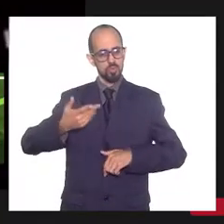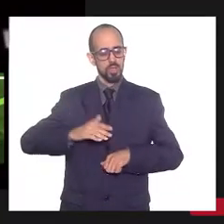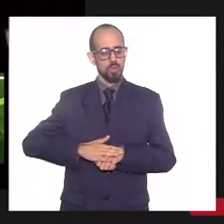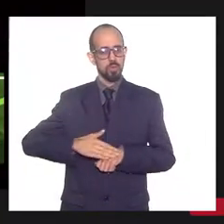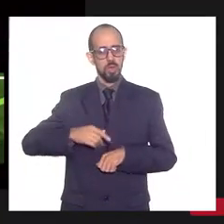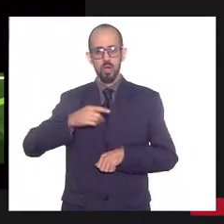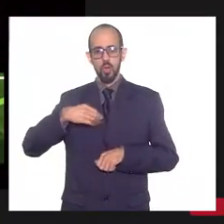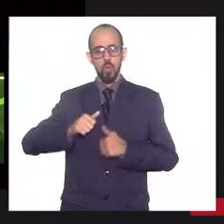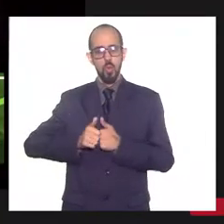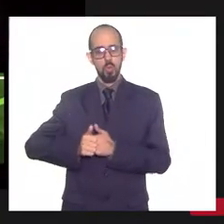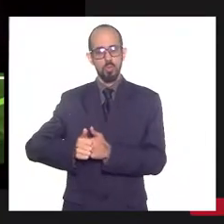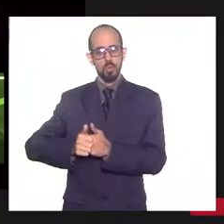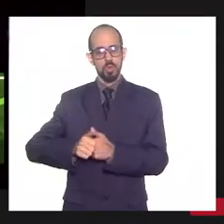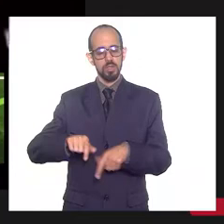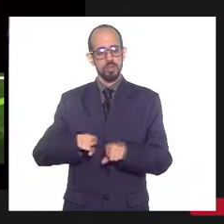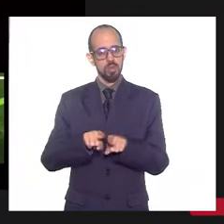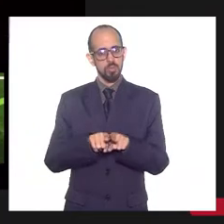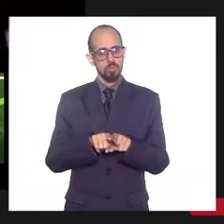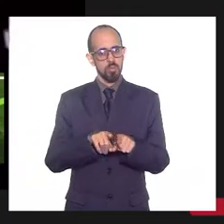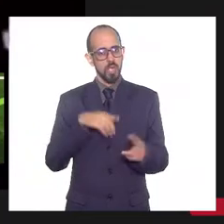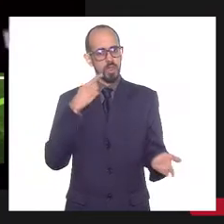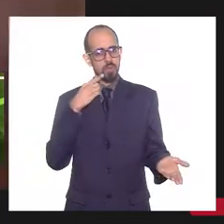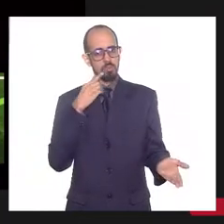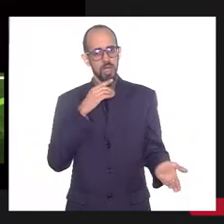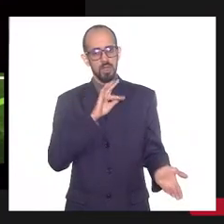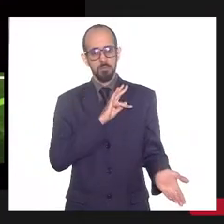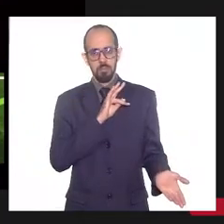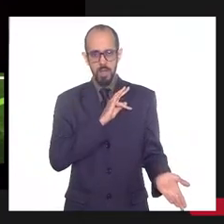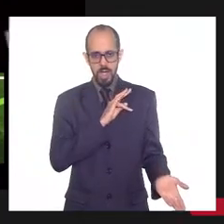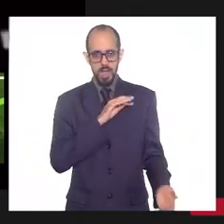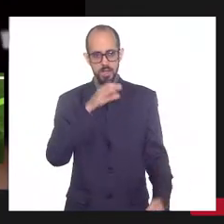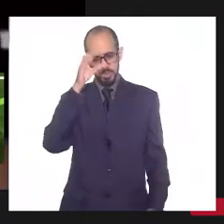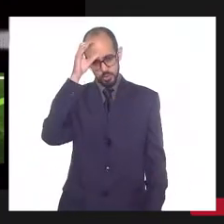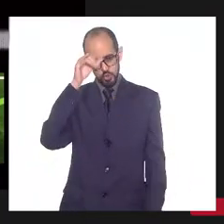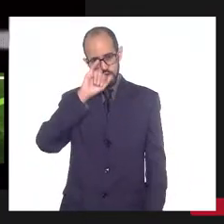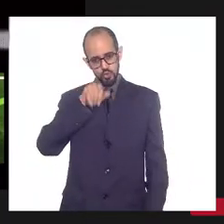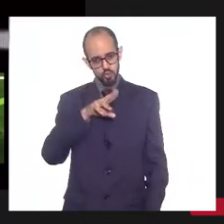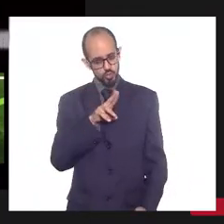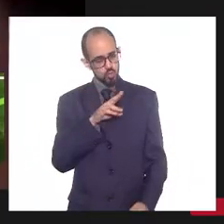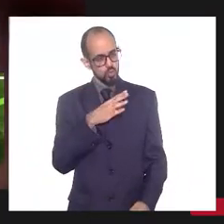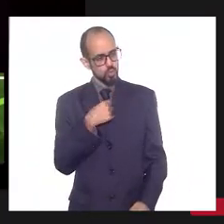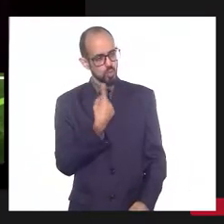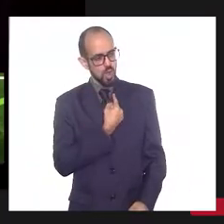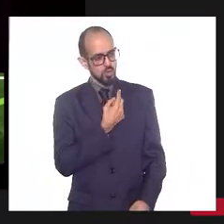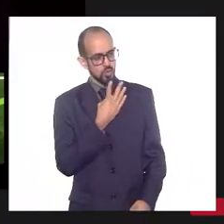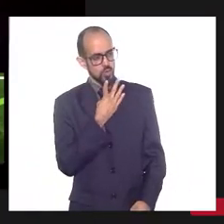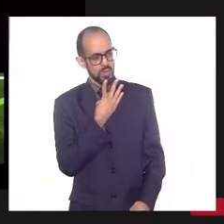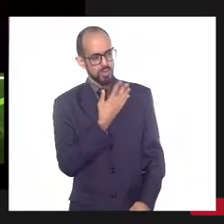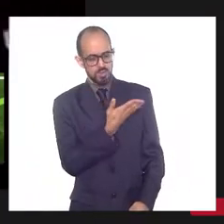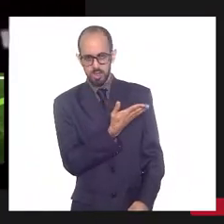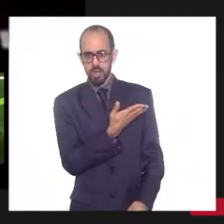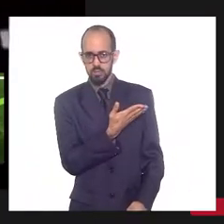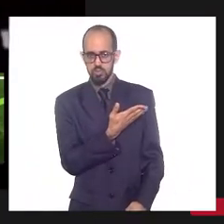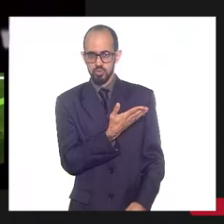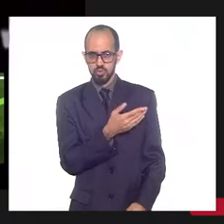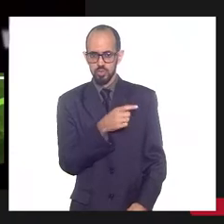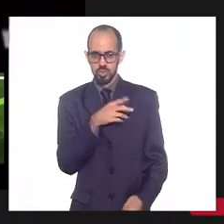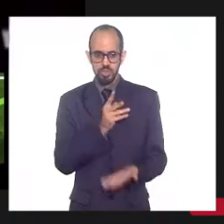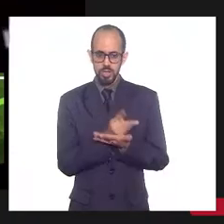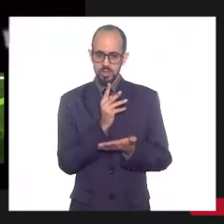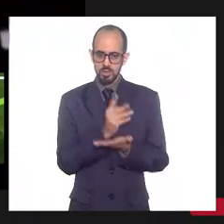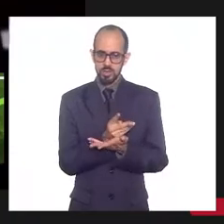desempenho and da deputada Martha Rocha da tia Ju todos os deputados a gente militar está sempre antenado